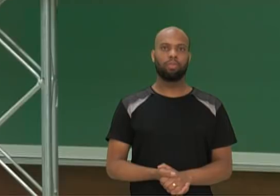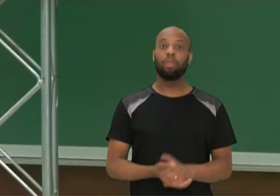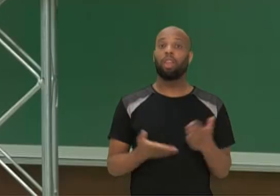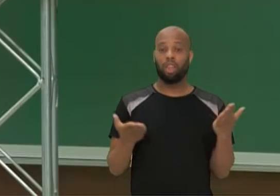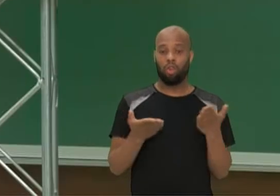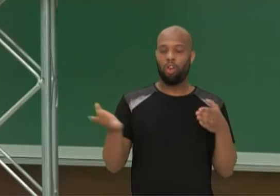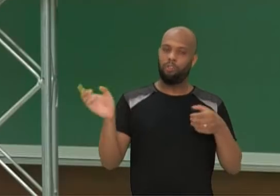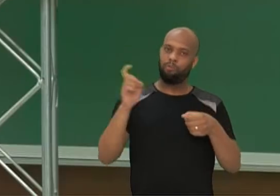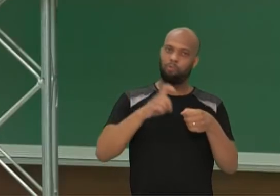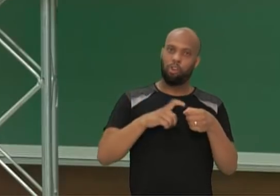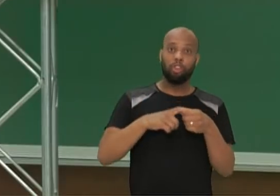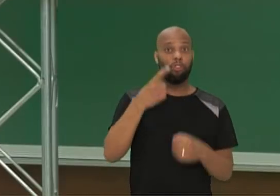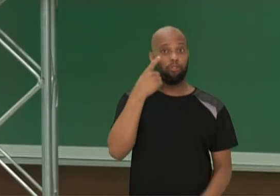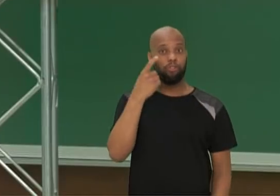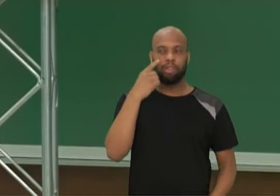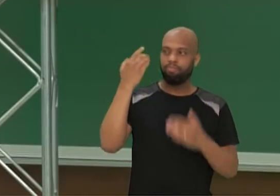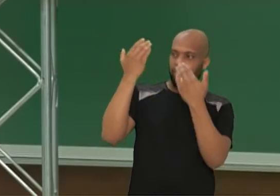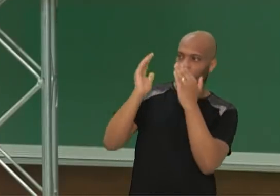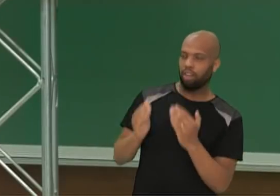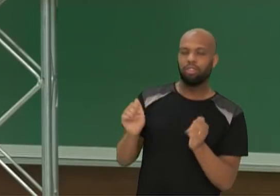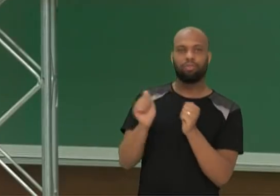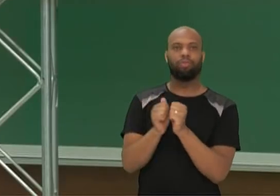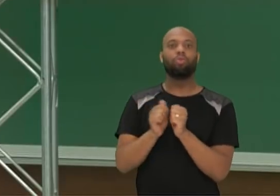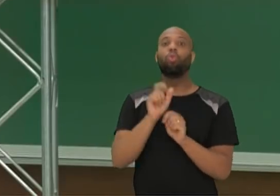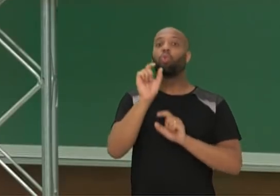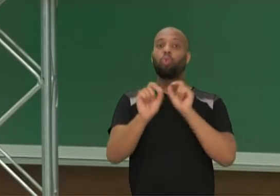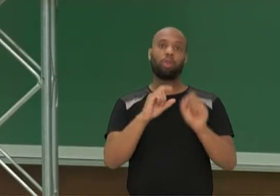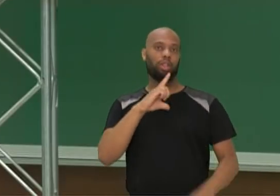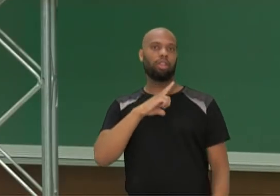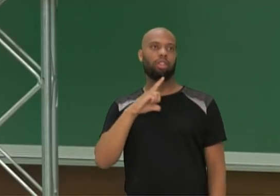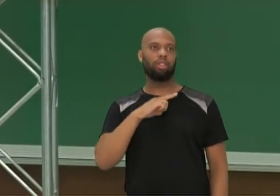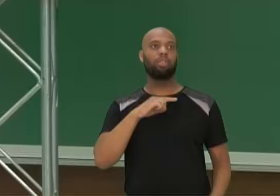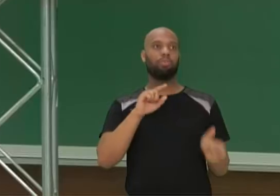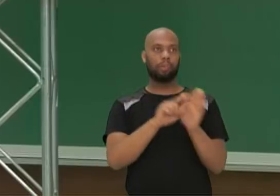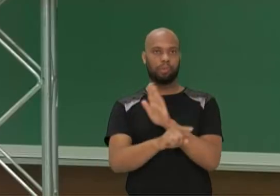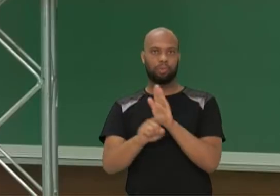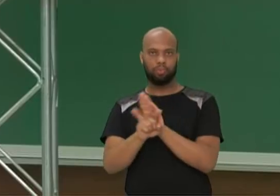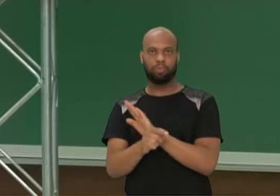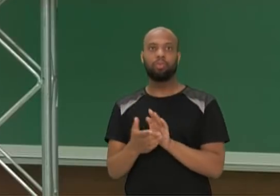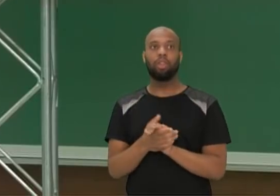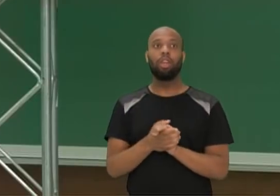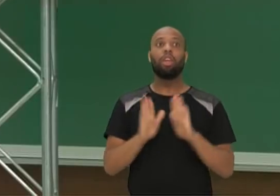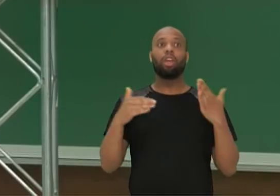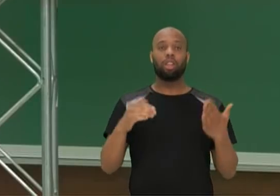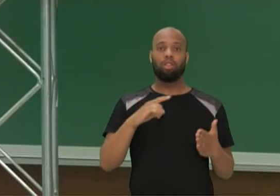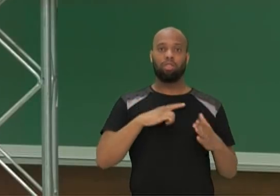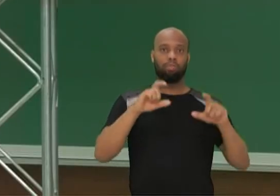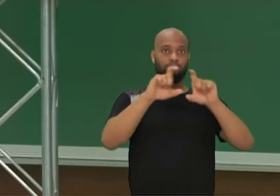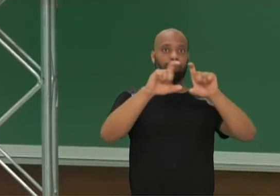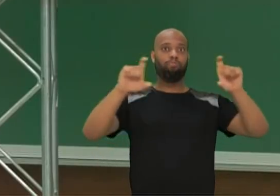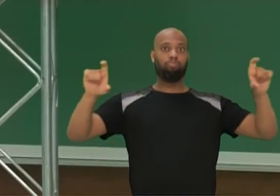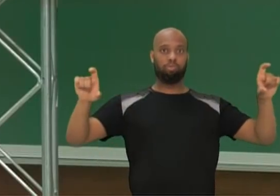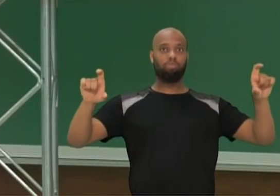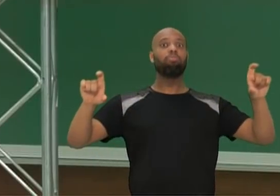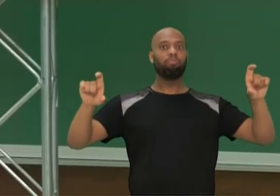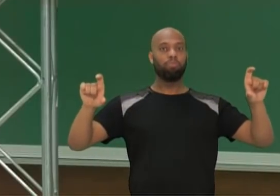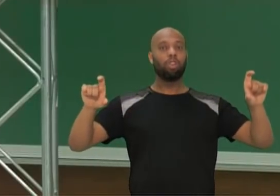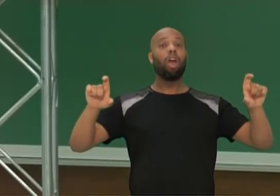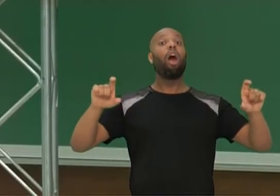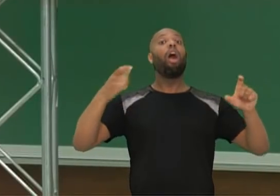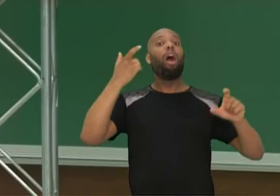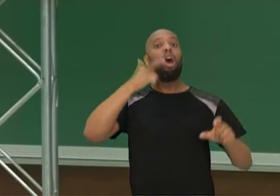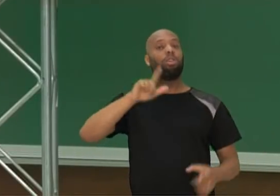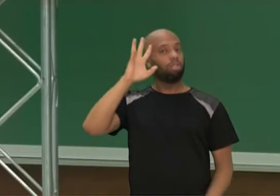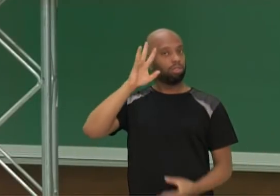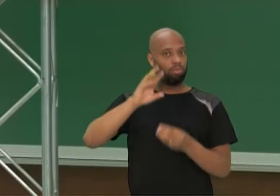Então, gente, voltando aqui, vamos verificar o que temos do enunciado. Da nossa equação, nós